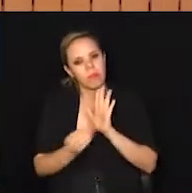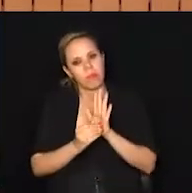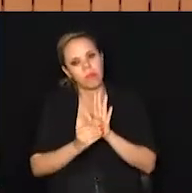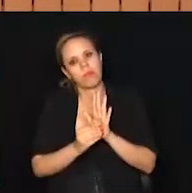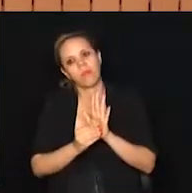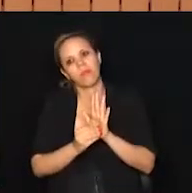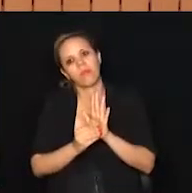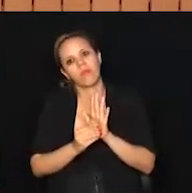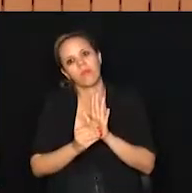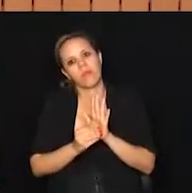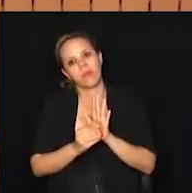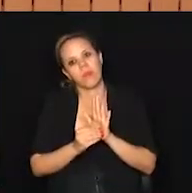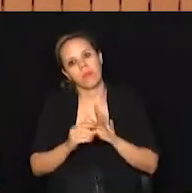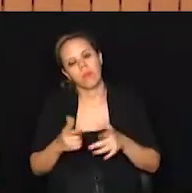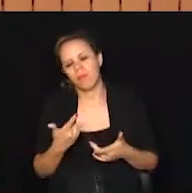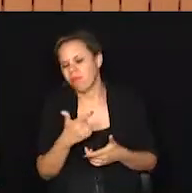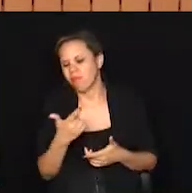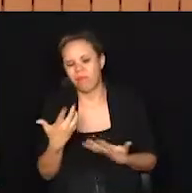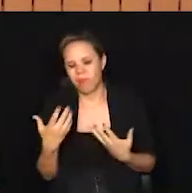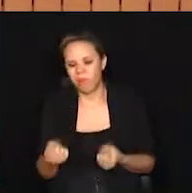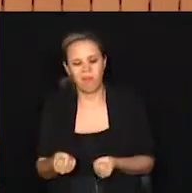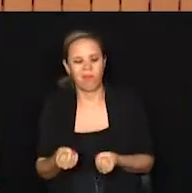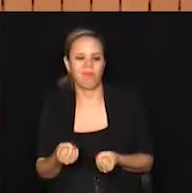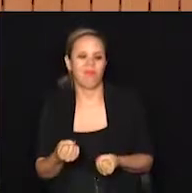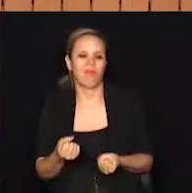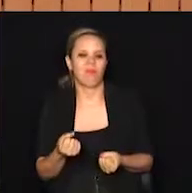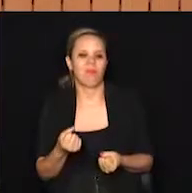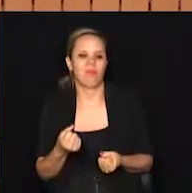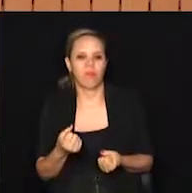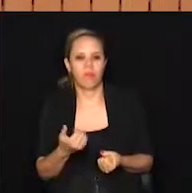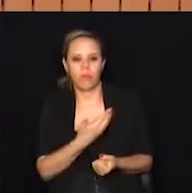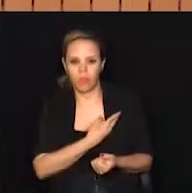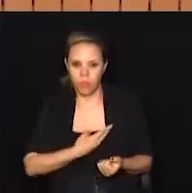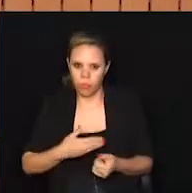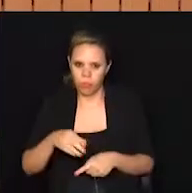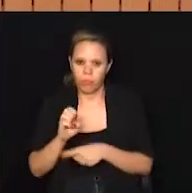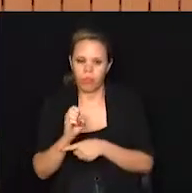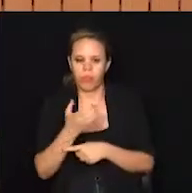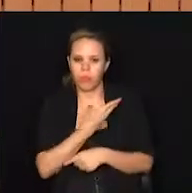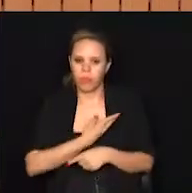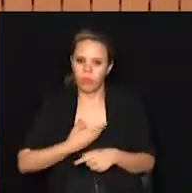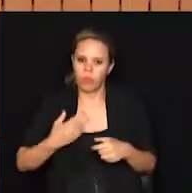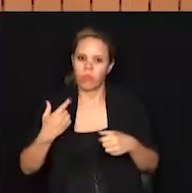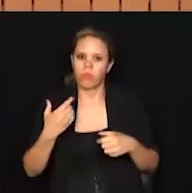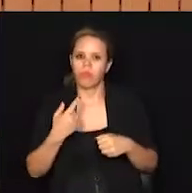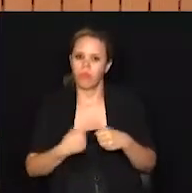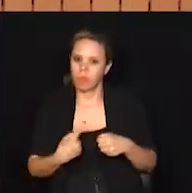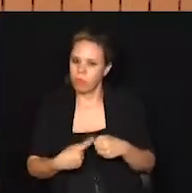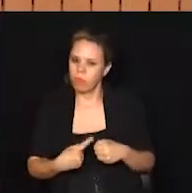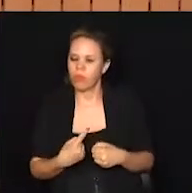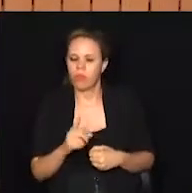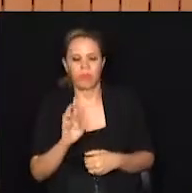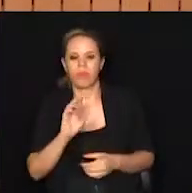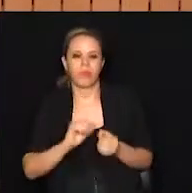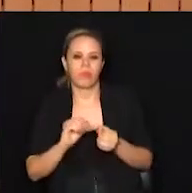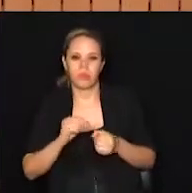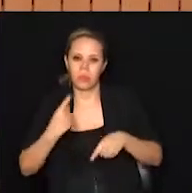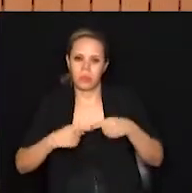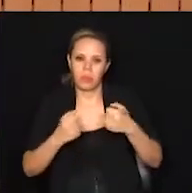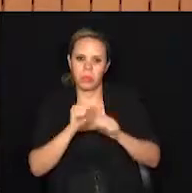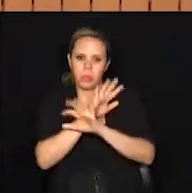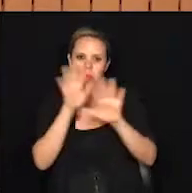a respeito da cidade de torno ao longo das aulas, tá? O nosso funcionamento, um posicionamento